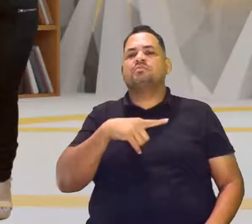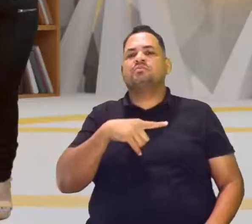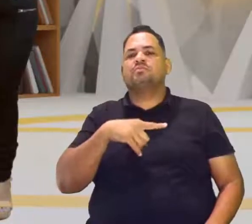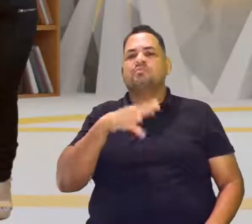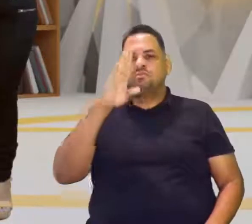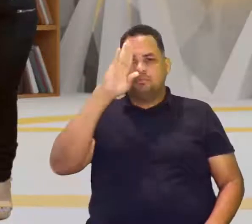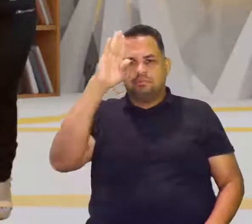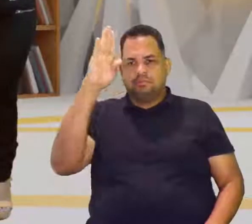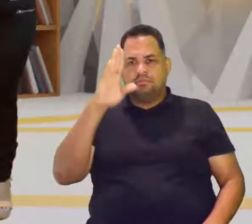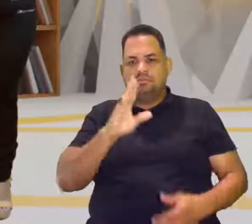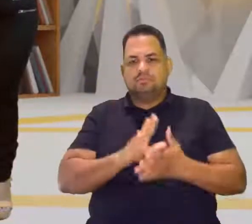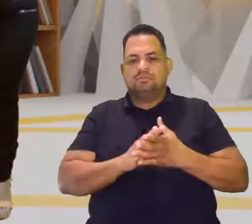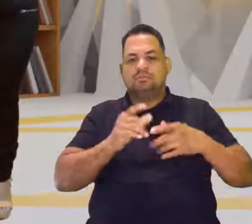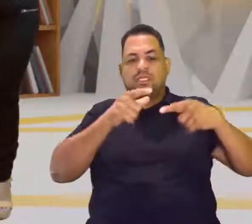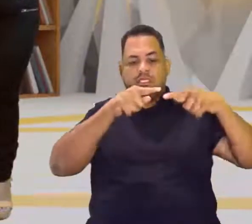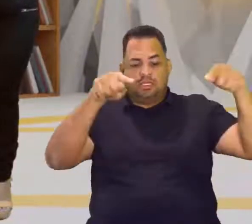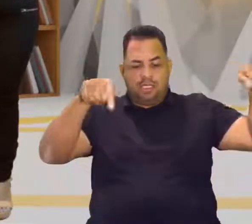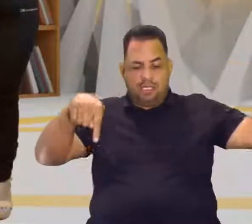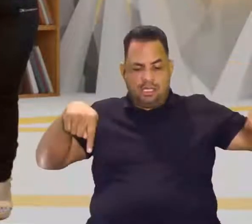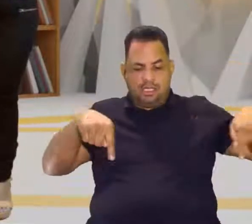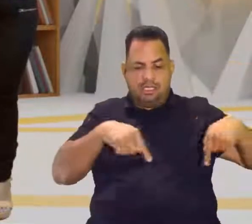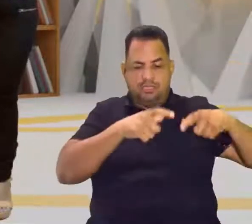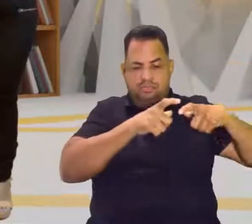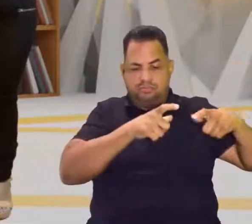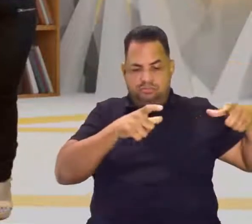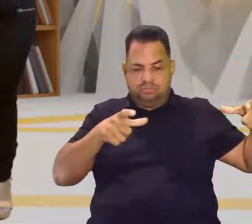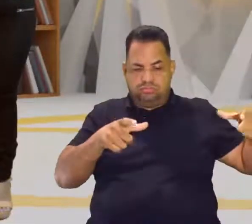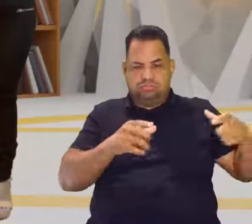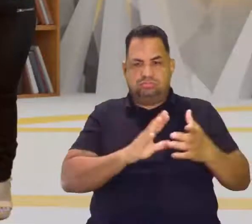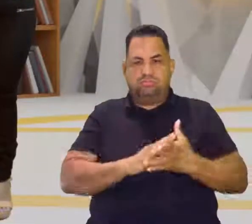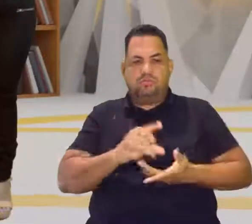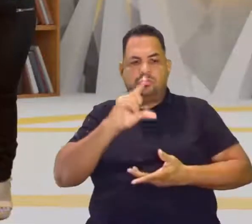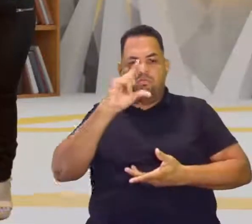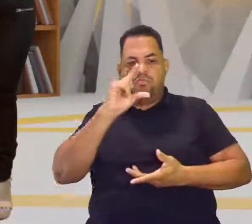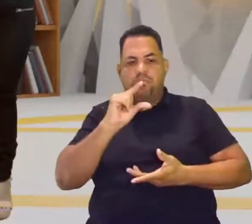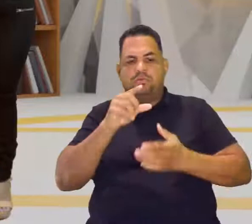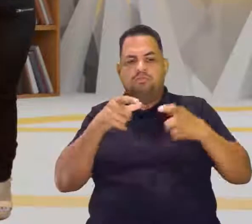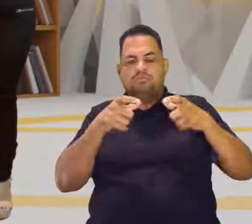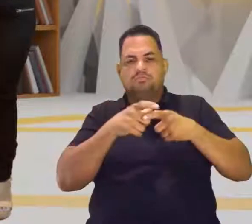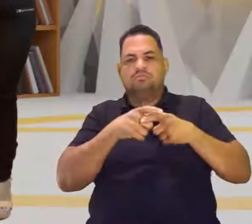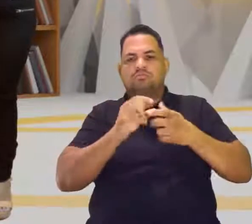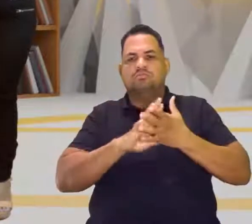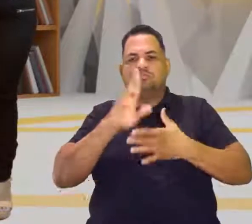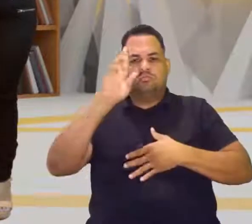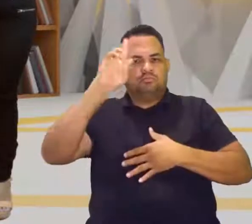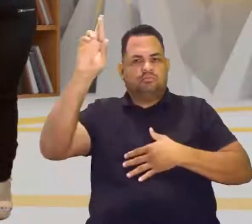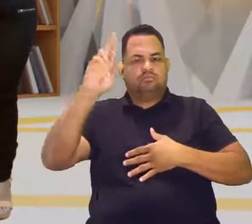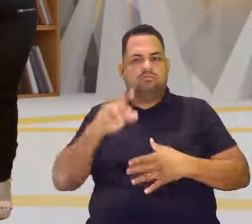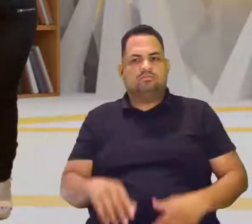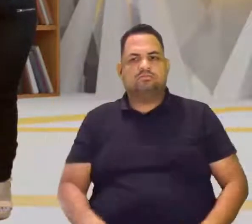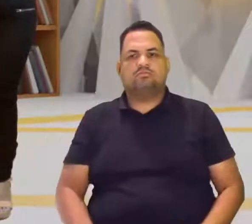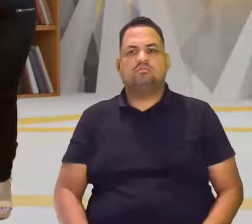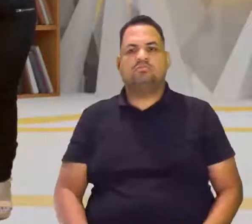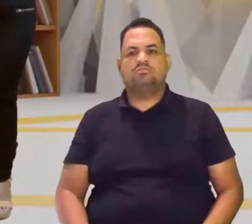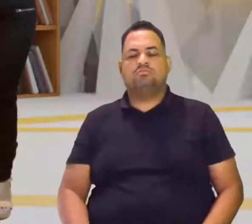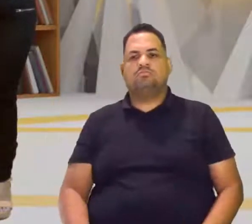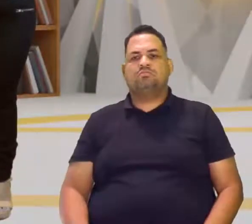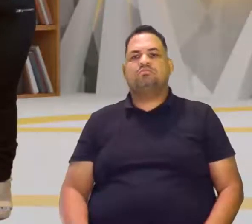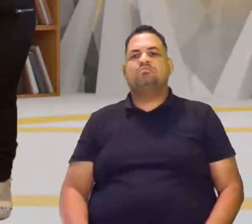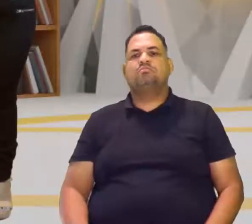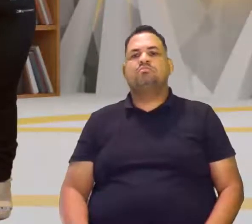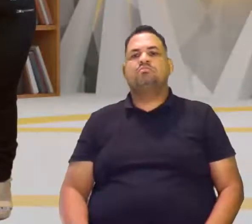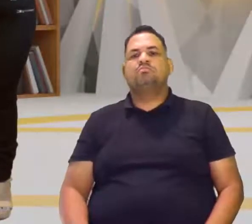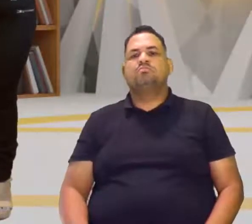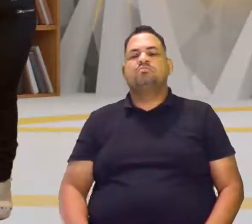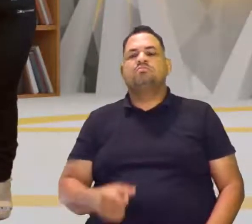predominava já latifúndios e isso nesse período da ONU Brasil era colônia latifúndio é o